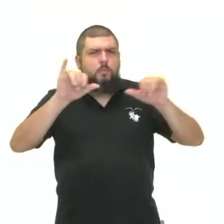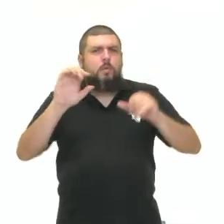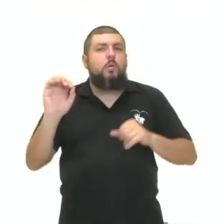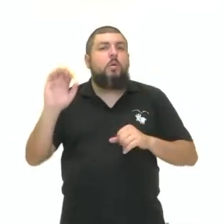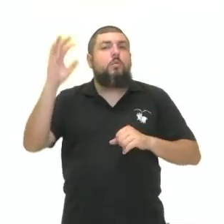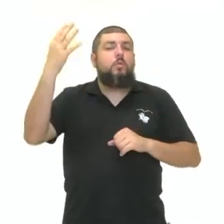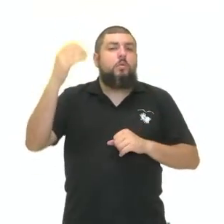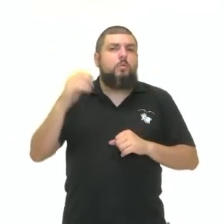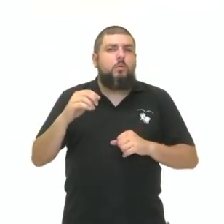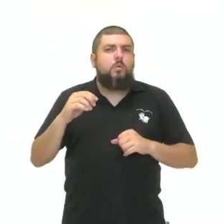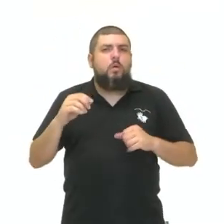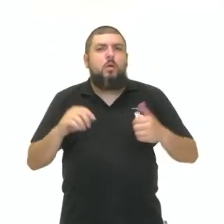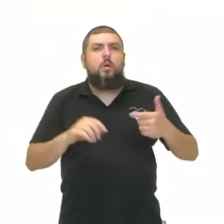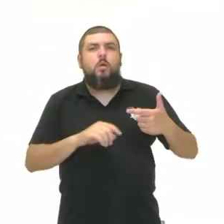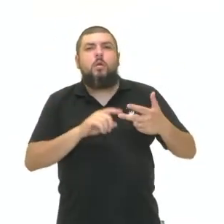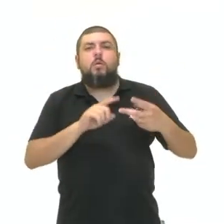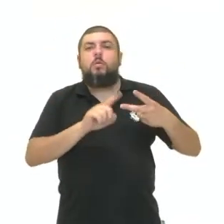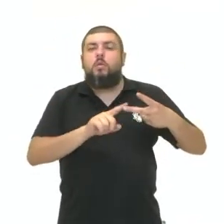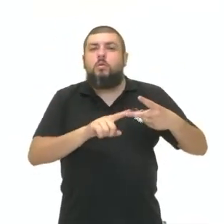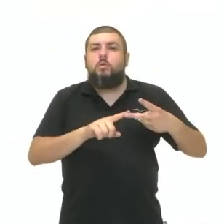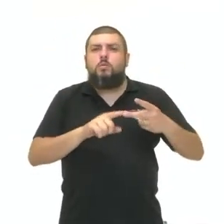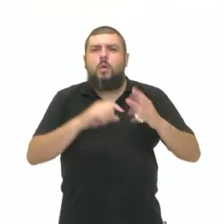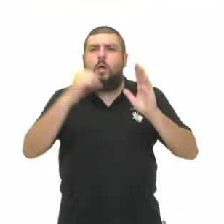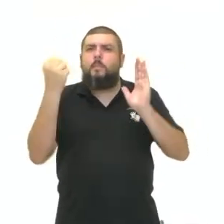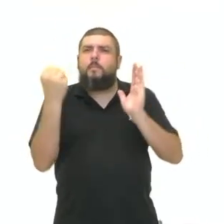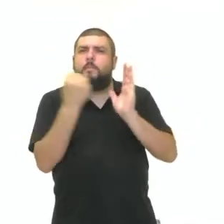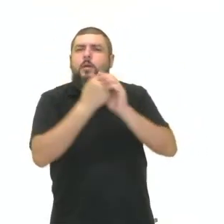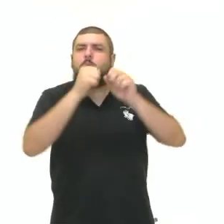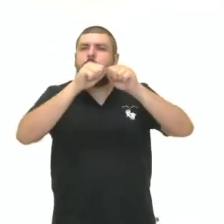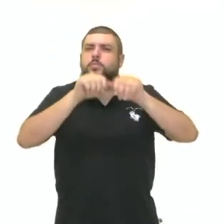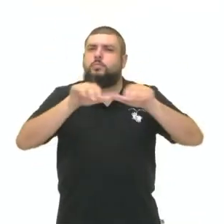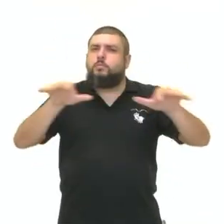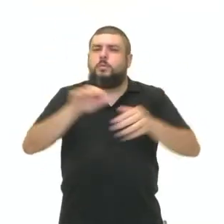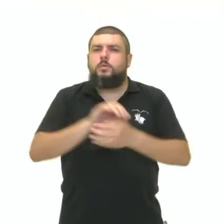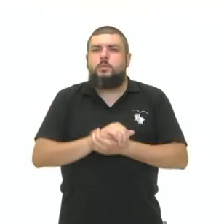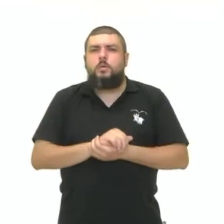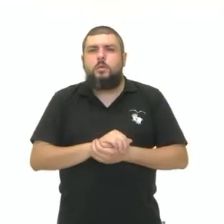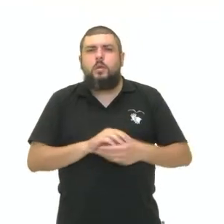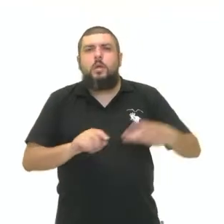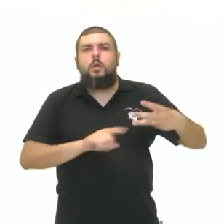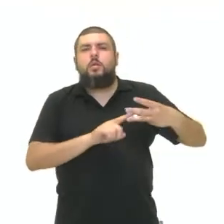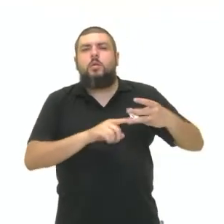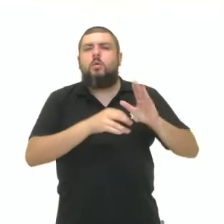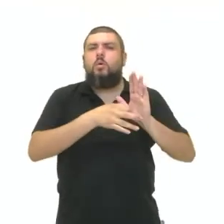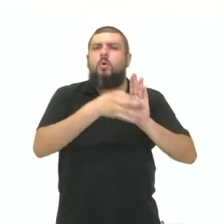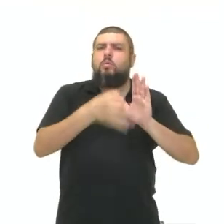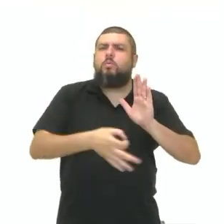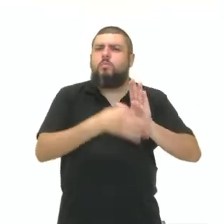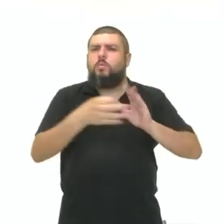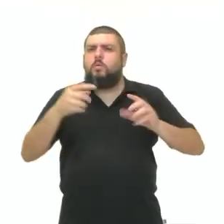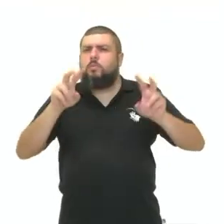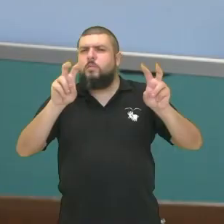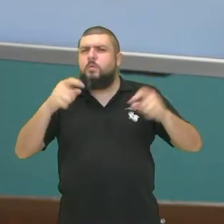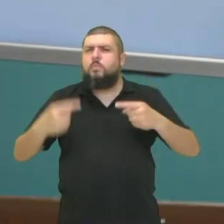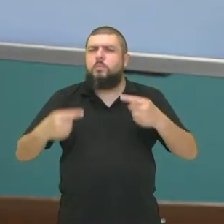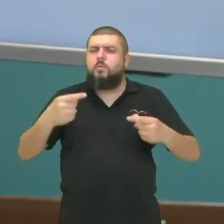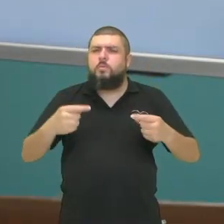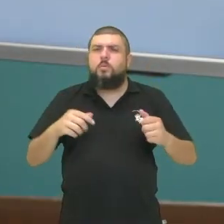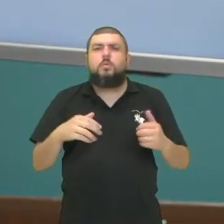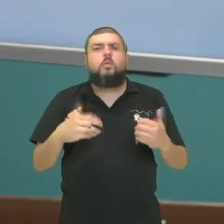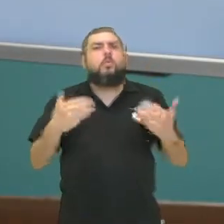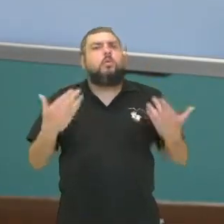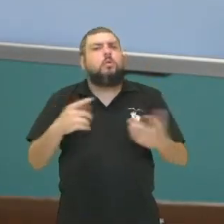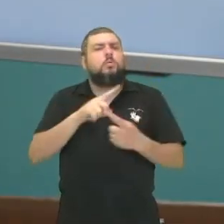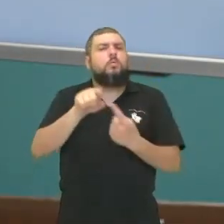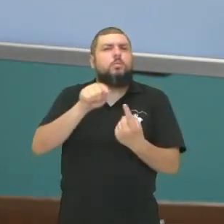acontecimento, promover uma marca, produto ou serviço, apresentar uma opinião sobre um tema polêmico. E aí, qual que é o objetivo